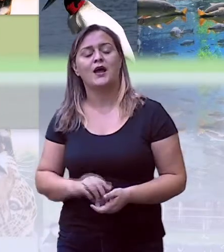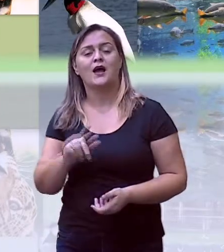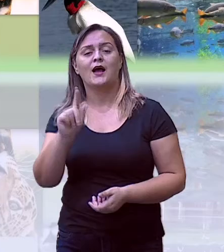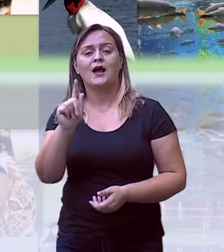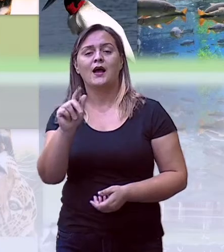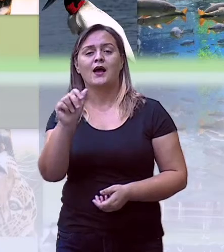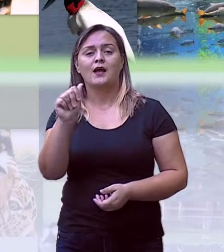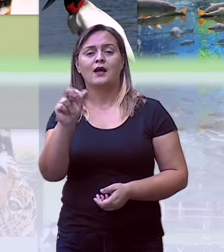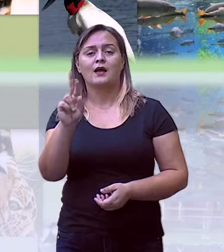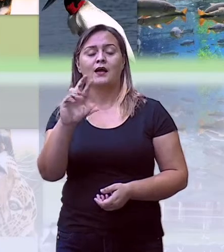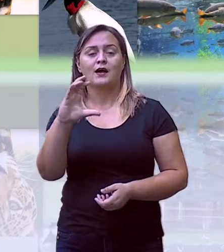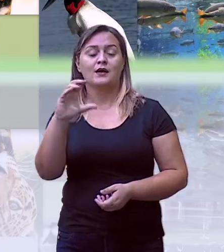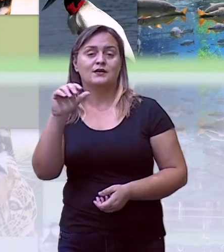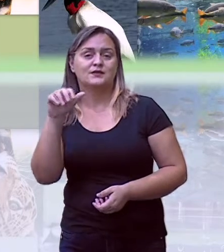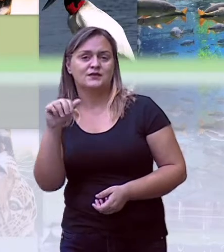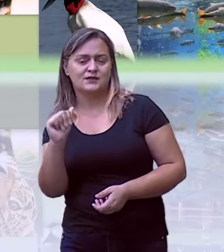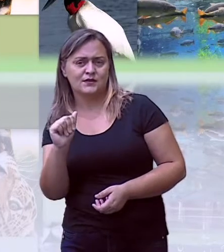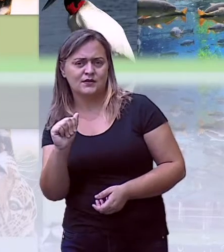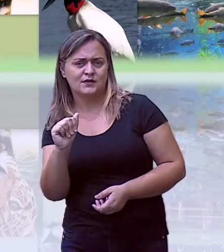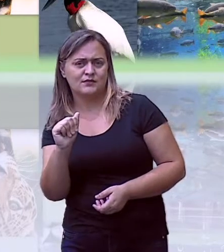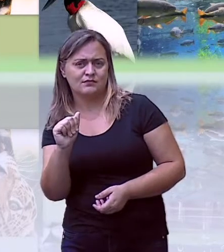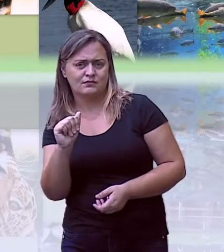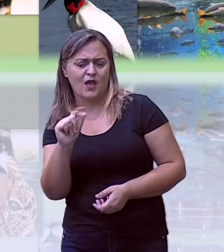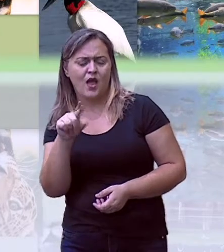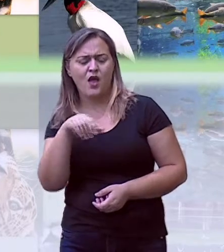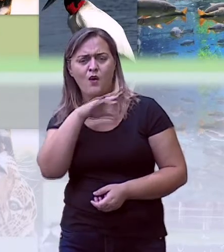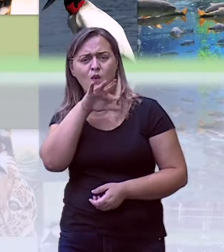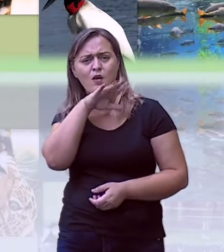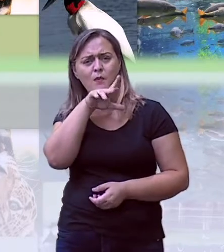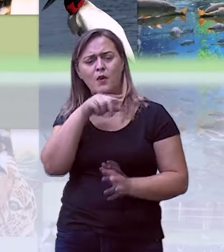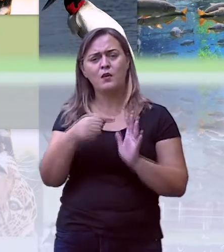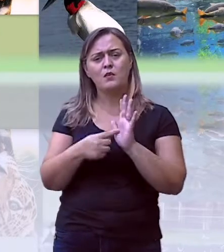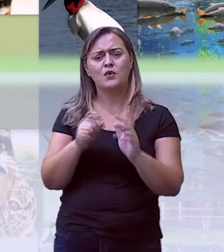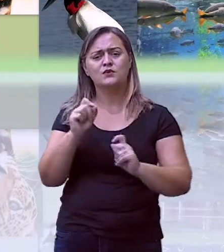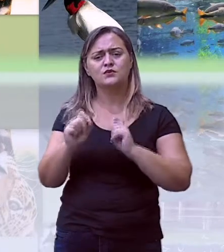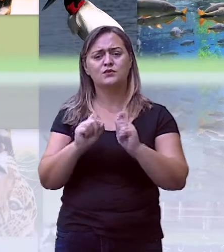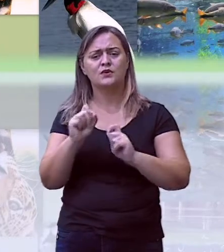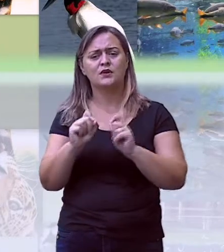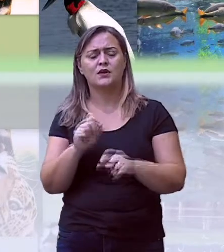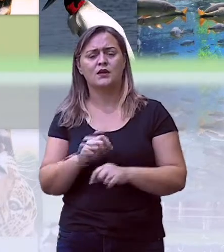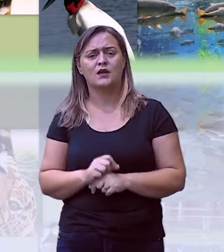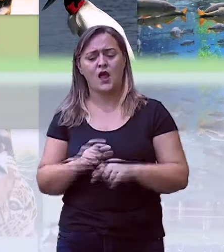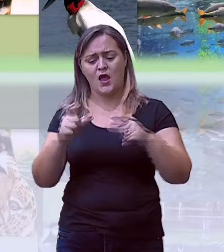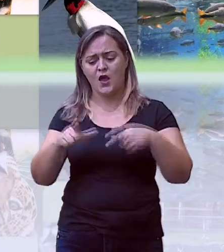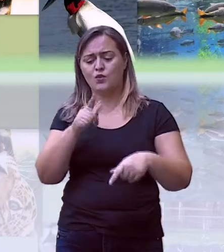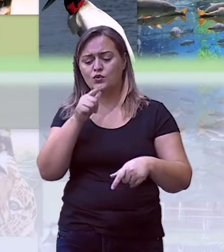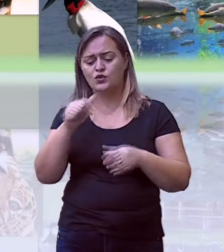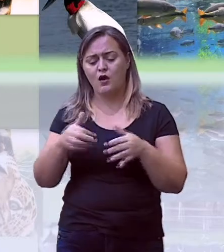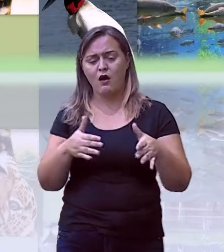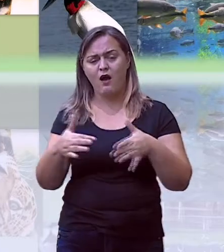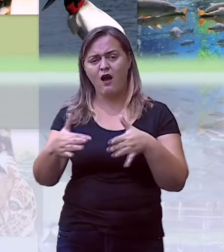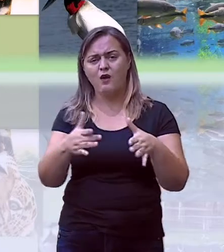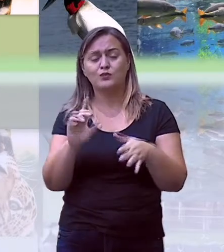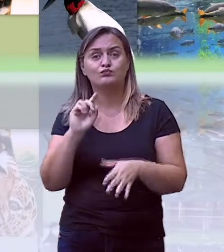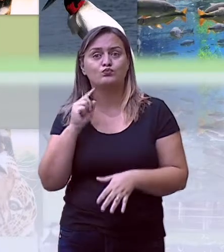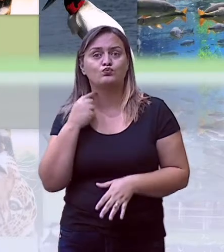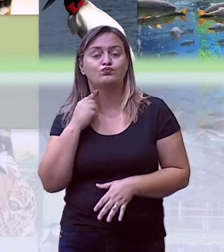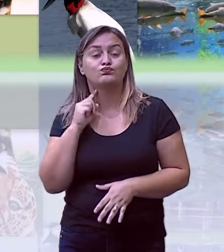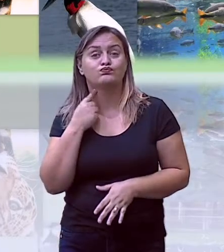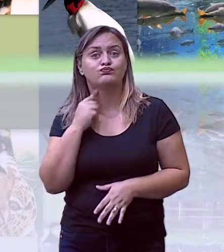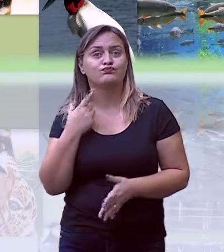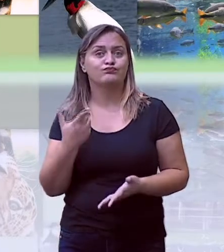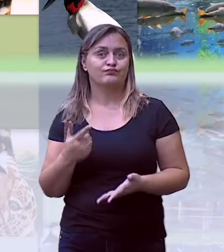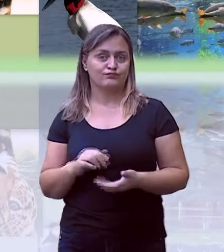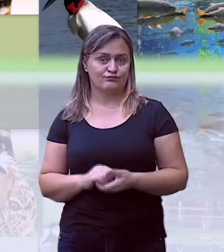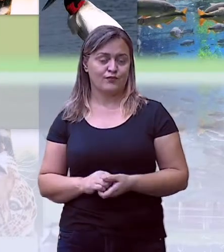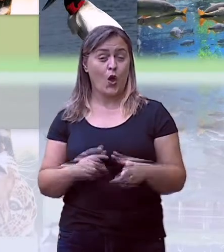de lugares que estão contaminados? Então, quando elas estão presentes com muita frequência nesse espaço, o espaço